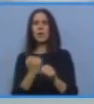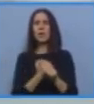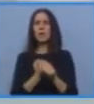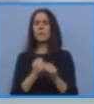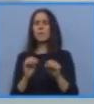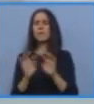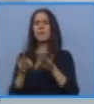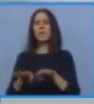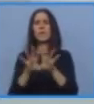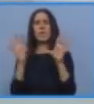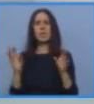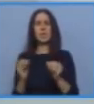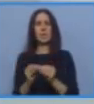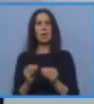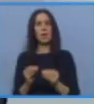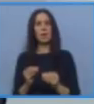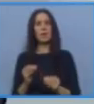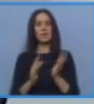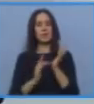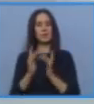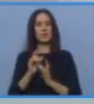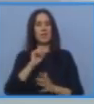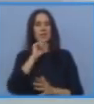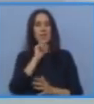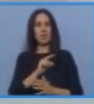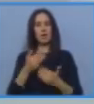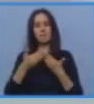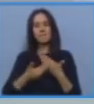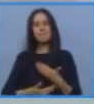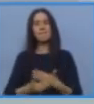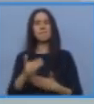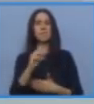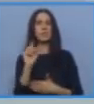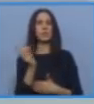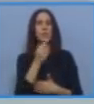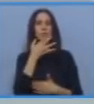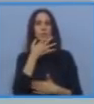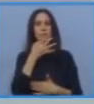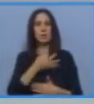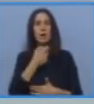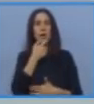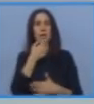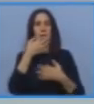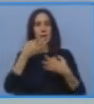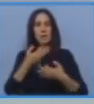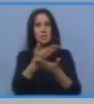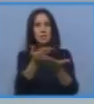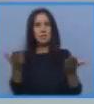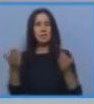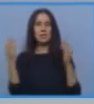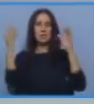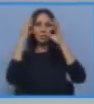Esta capacidade de Jesus nos poder, a partir daí, dar a todos os que acreditamos nele esse dom do